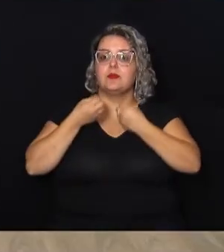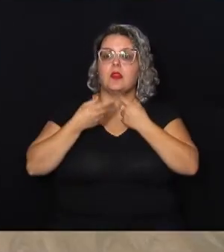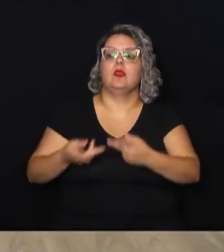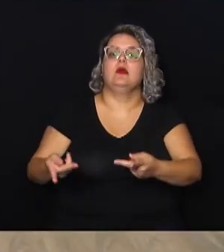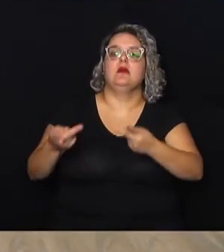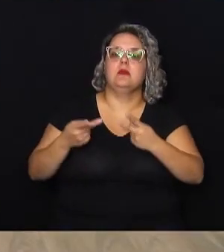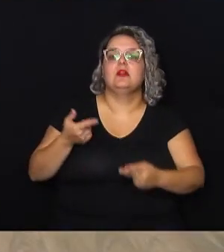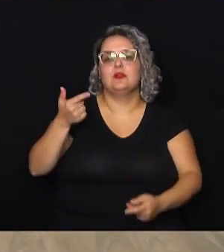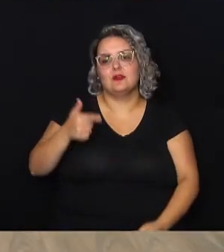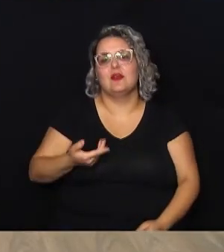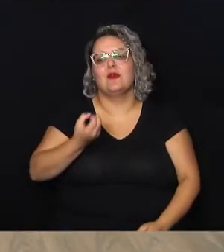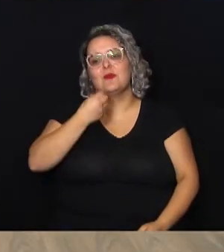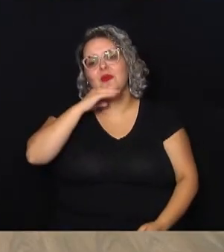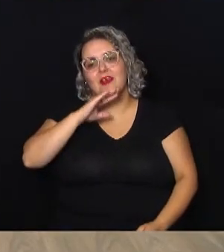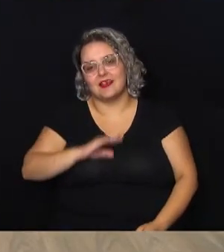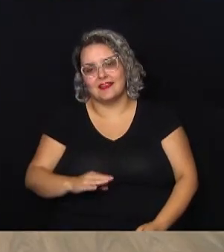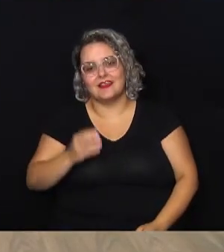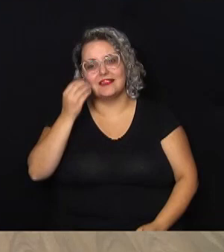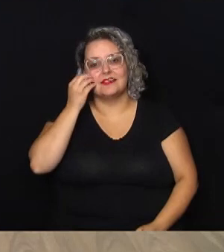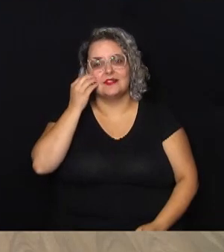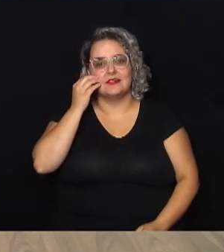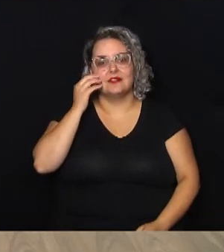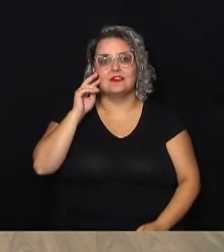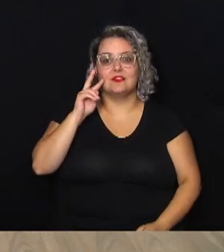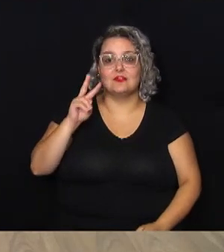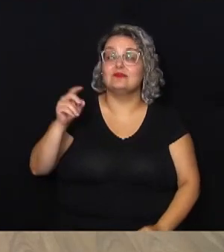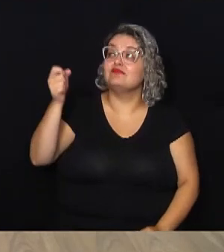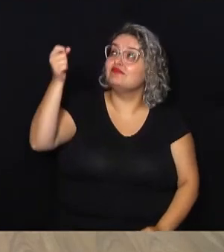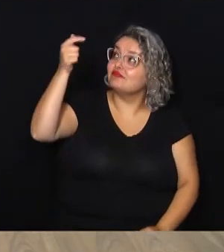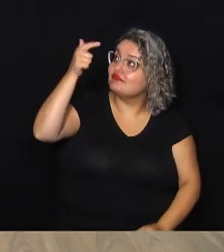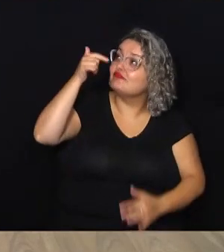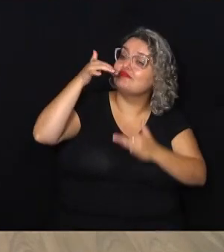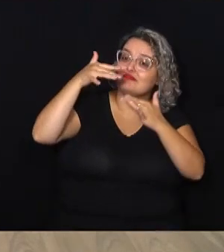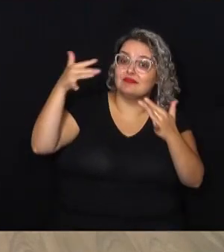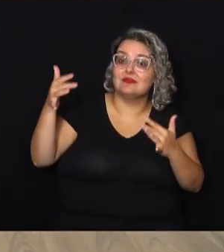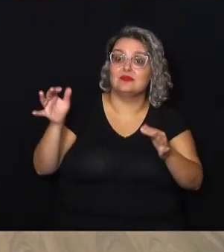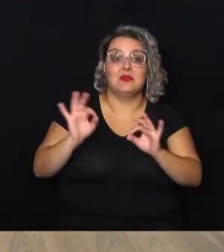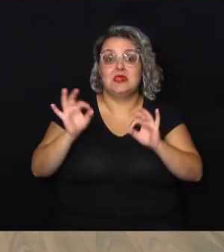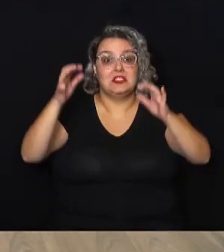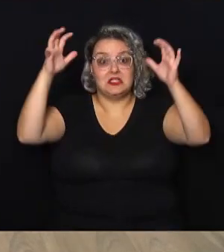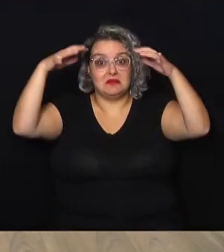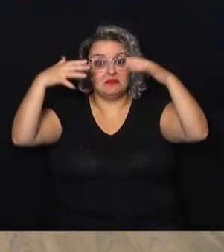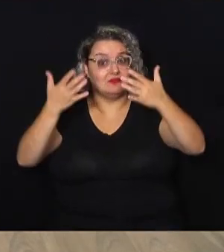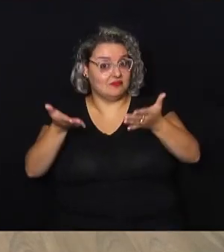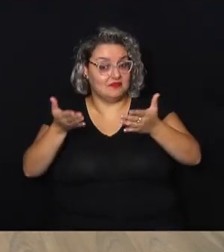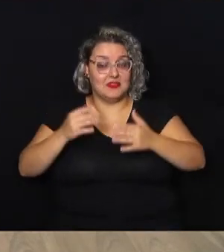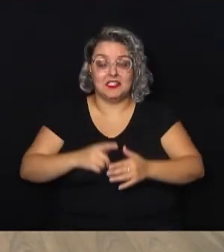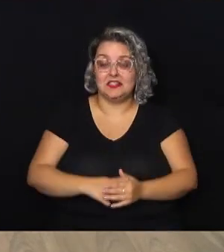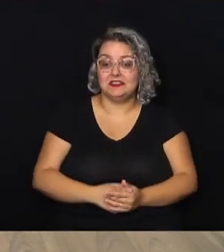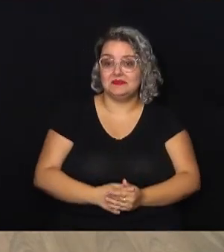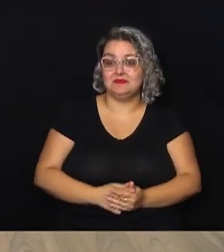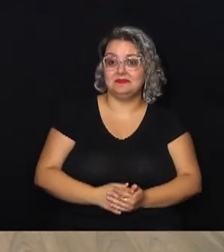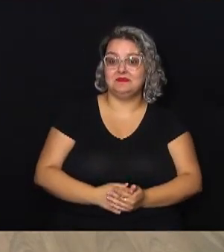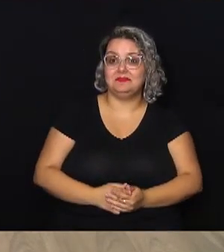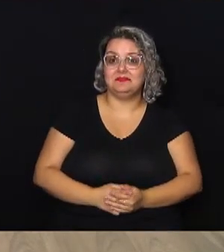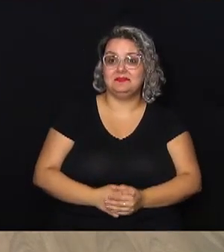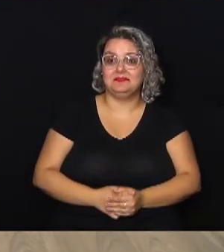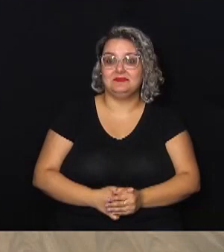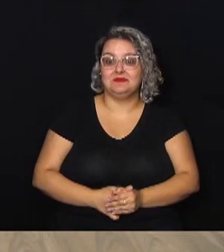bem-vindo e boa tarde, André Aranha. Tô vendo até que saiu um solzinho agora, então nada de chuva por aí, né?